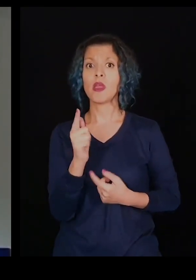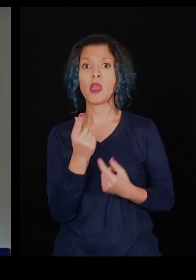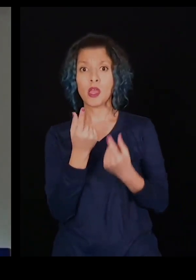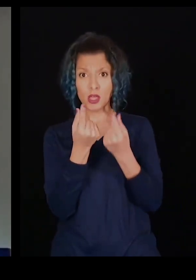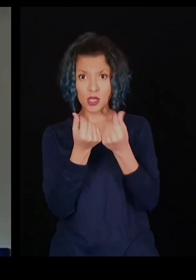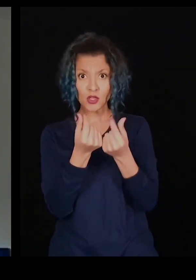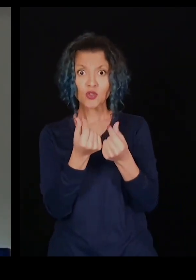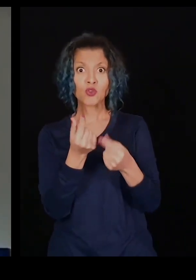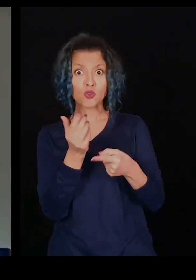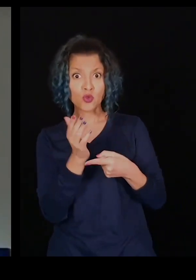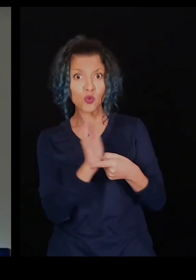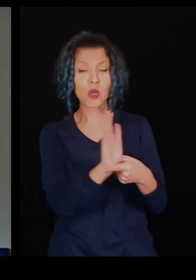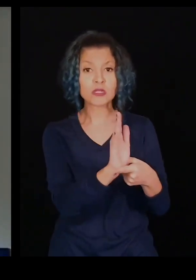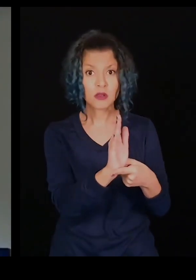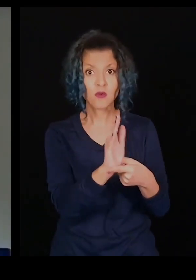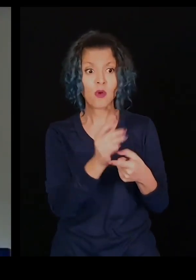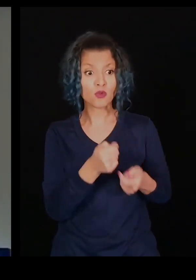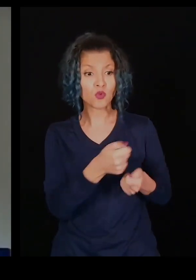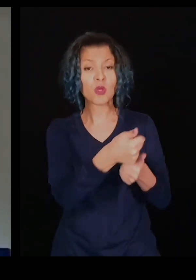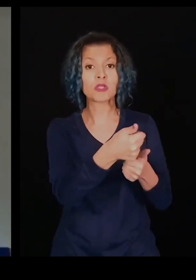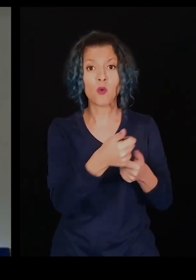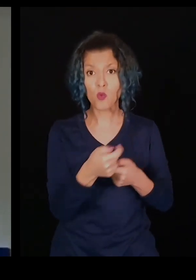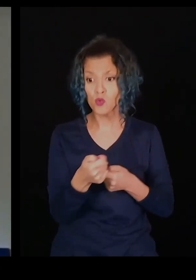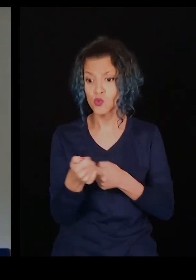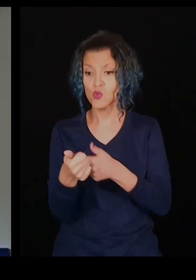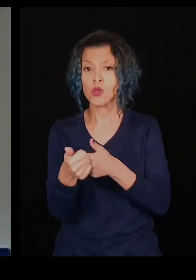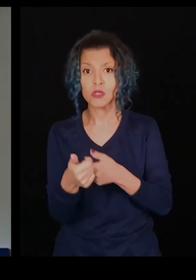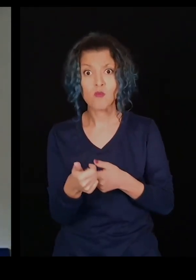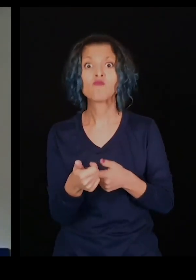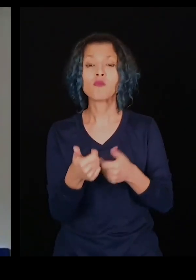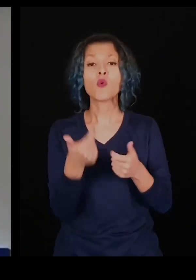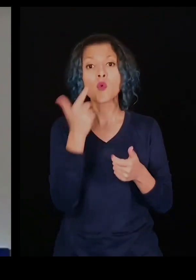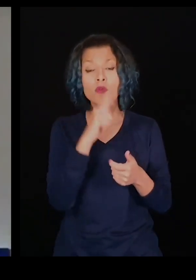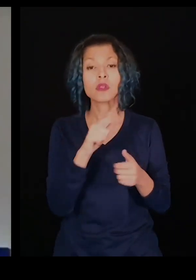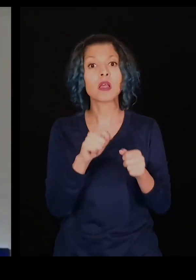Recebem doações de cobertor, de bolsa, de